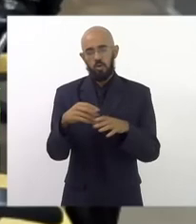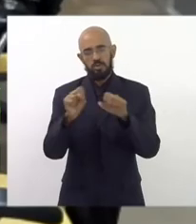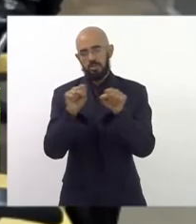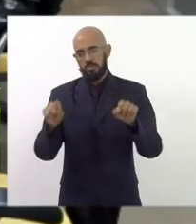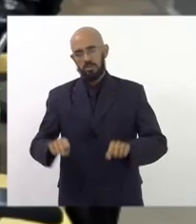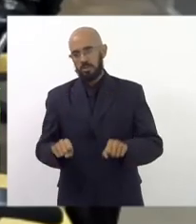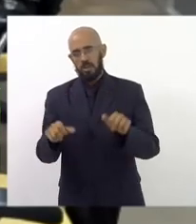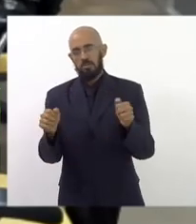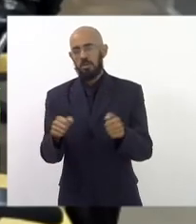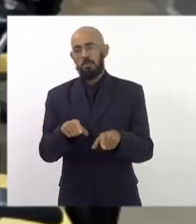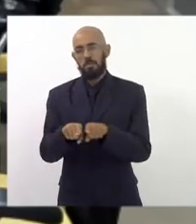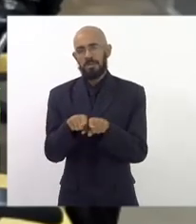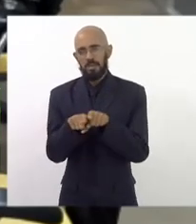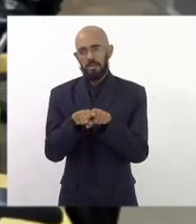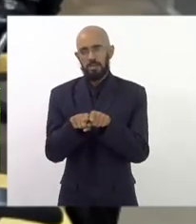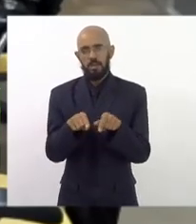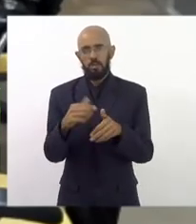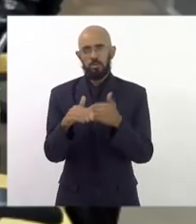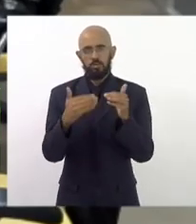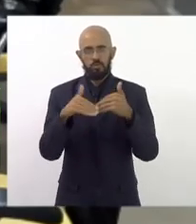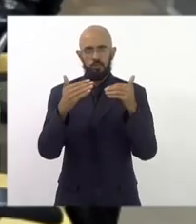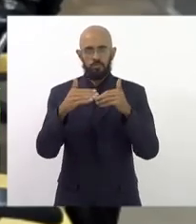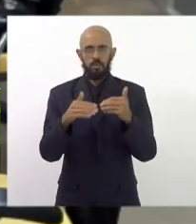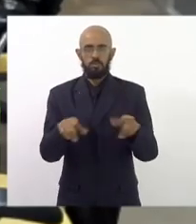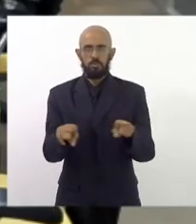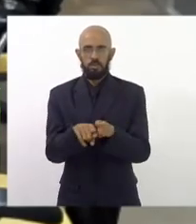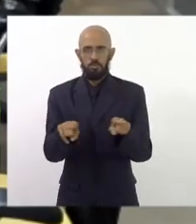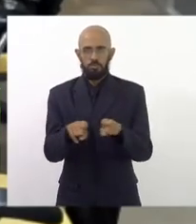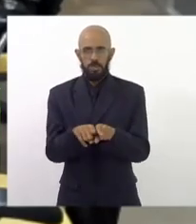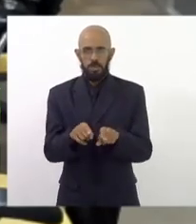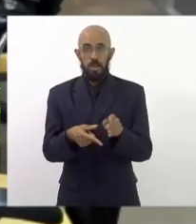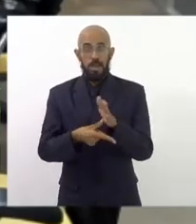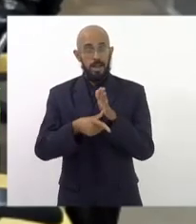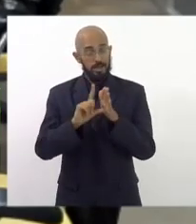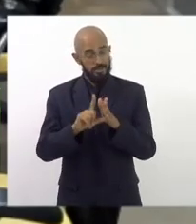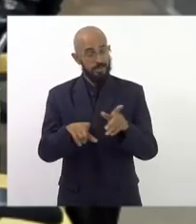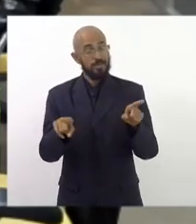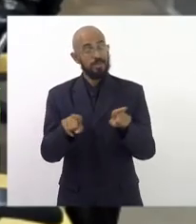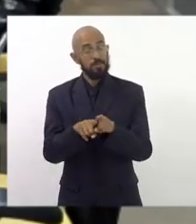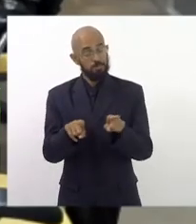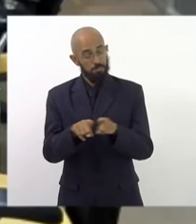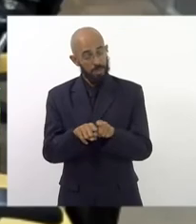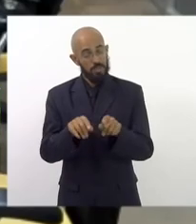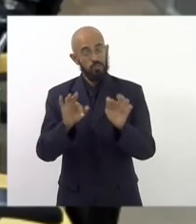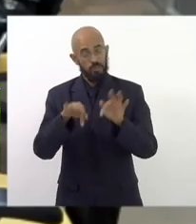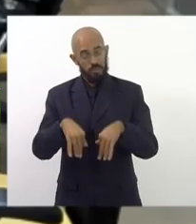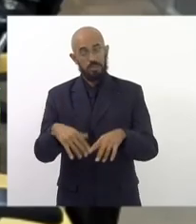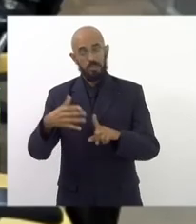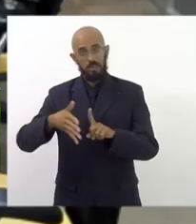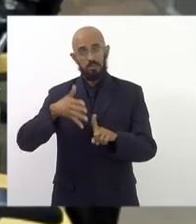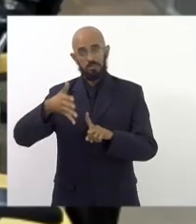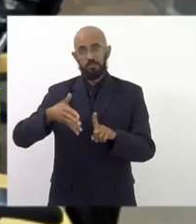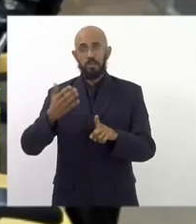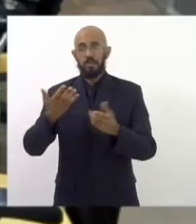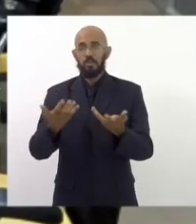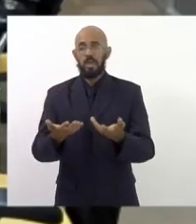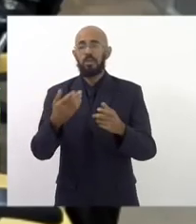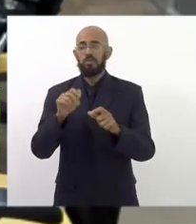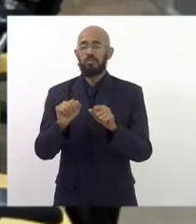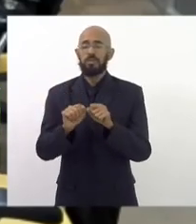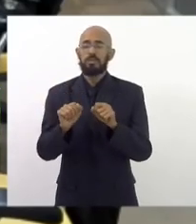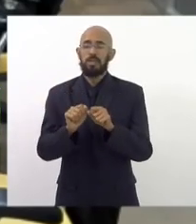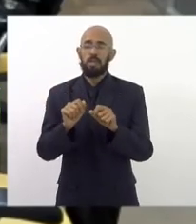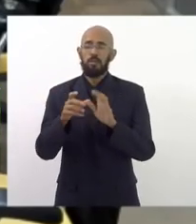parceria com a Secretaria de Desenvolvimento. Antes ainda de passar a palavra, eu queria fazer